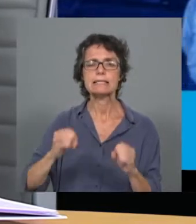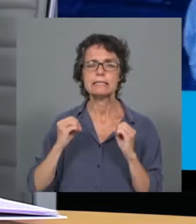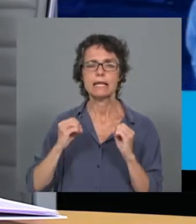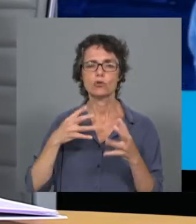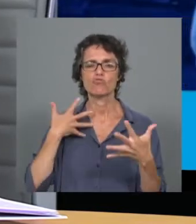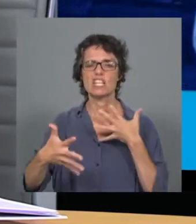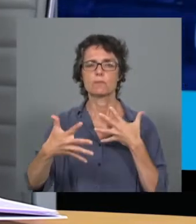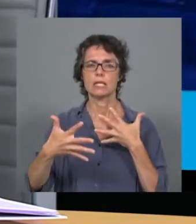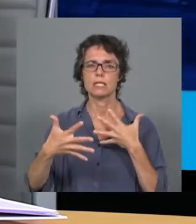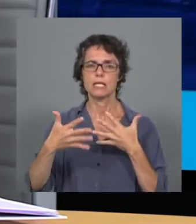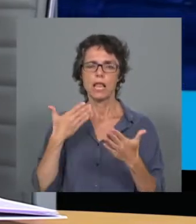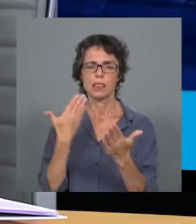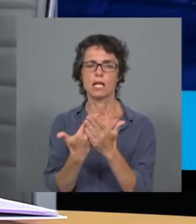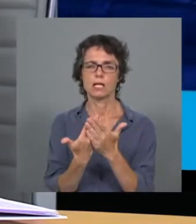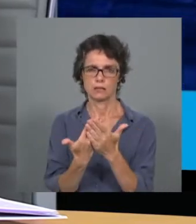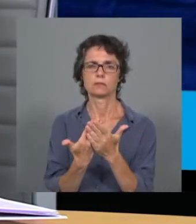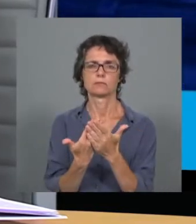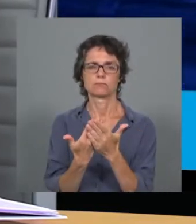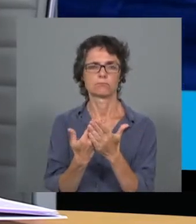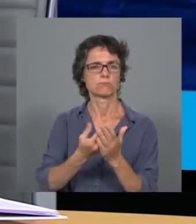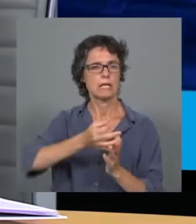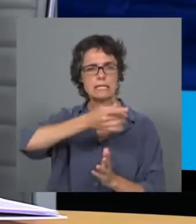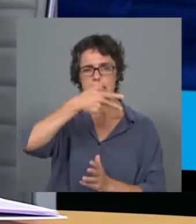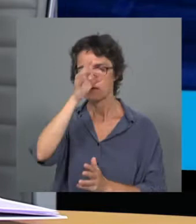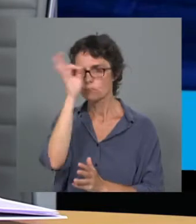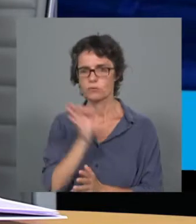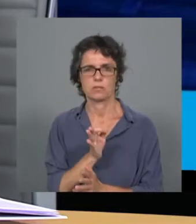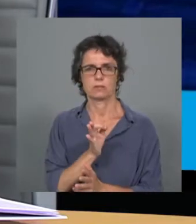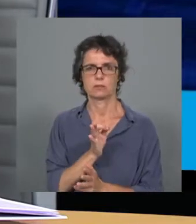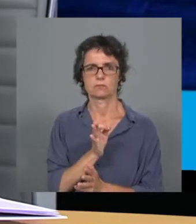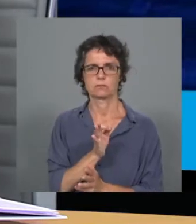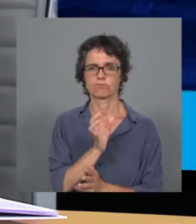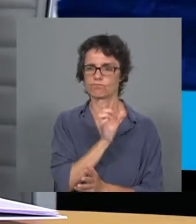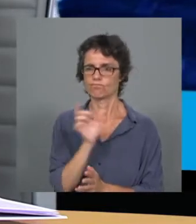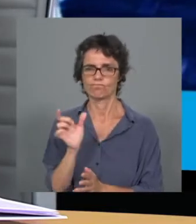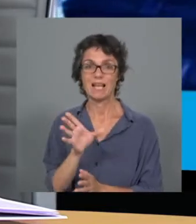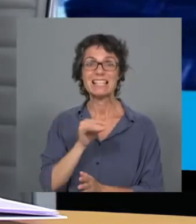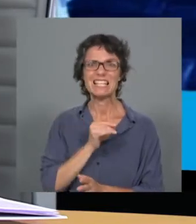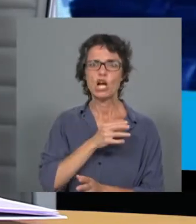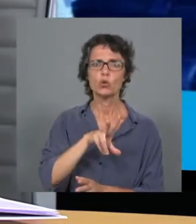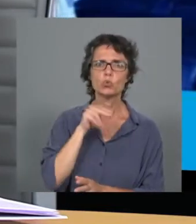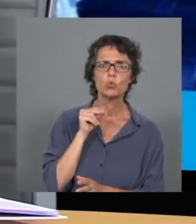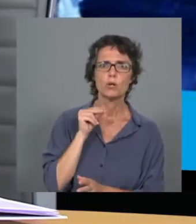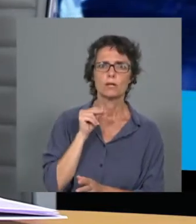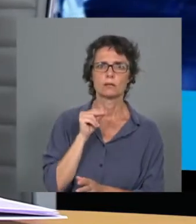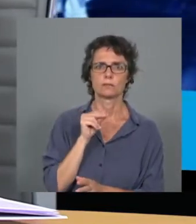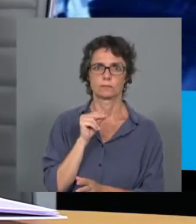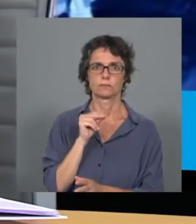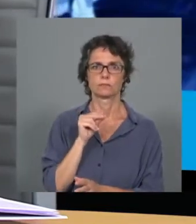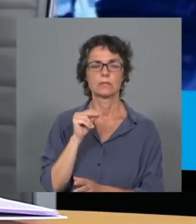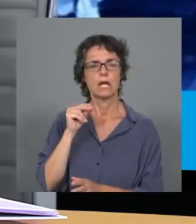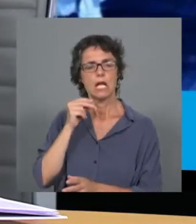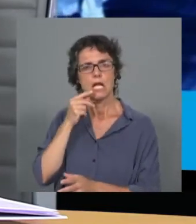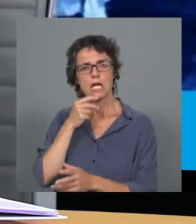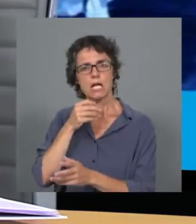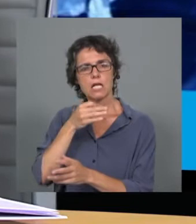total. Se nós aplicássemos estas duas expressões tão fortes à vida da Igreja e à vida da